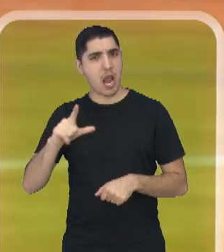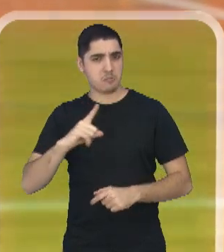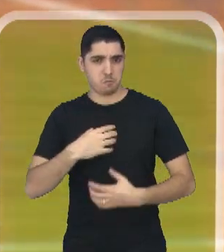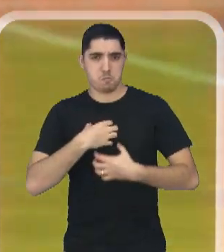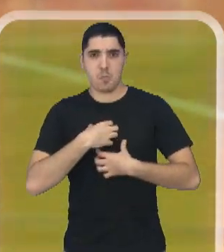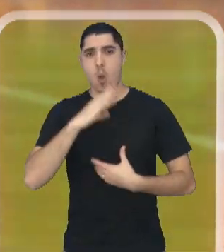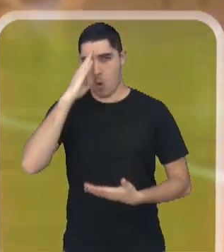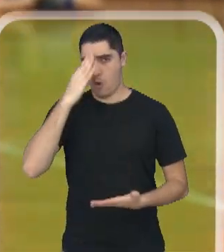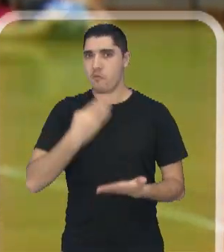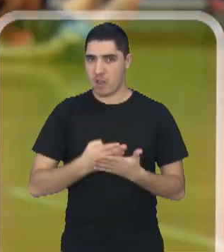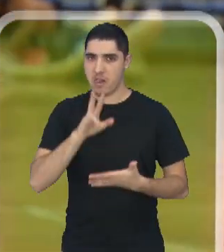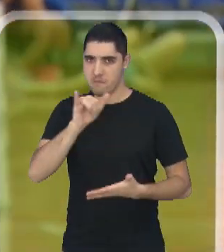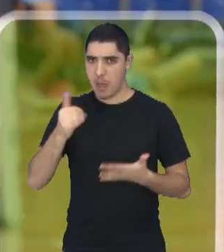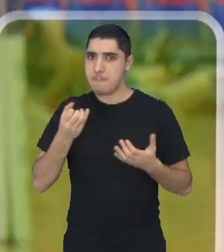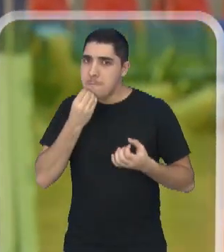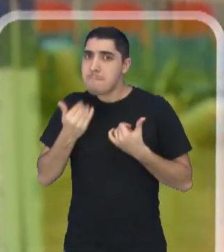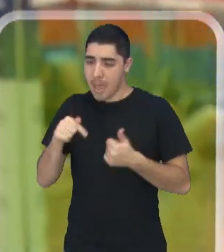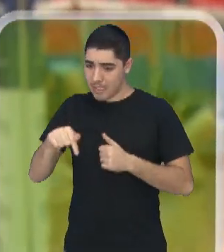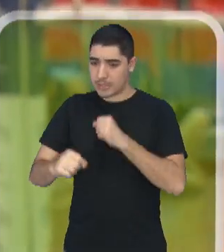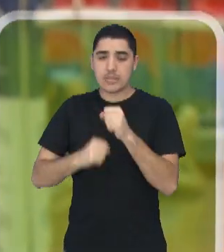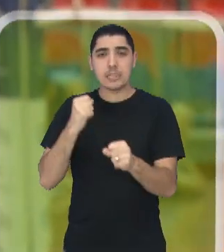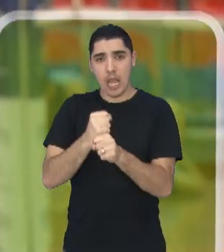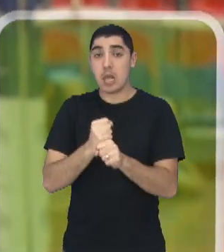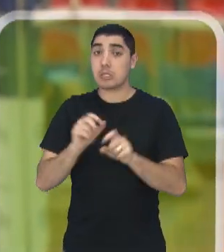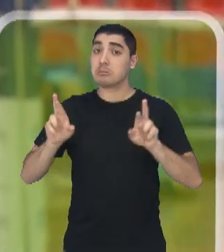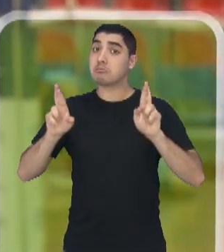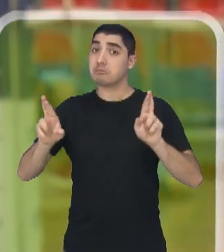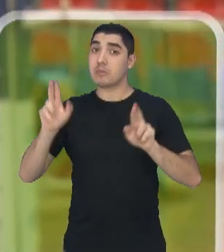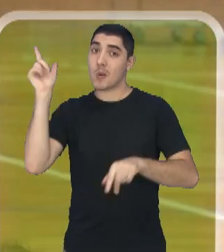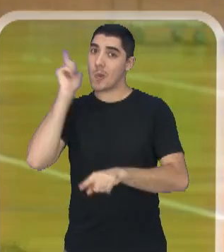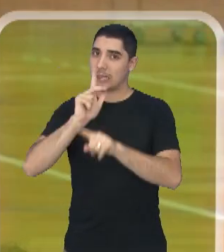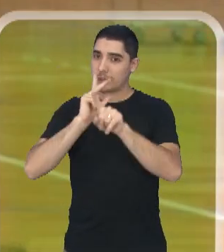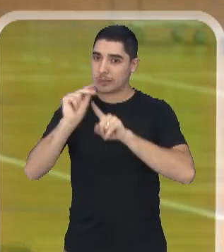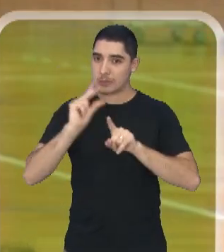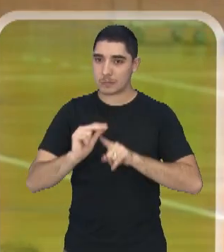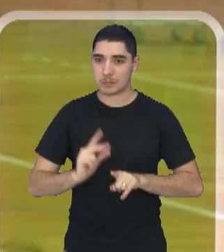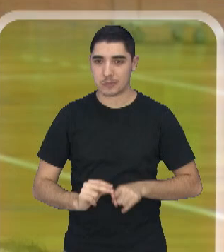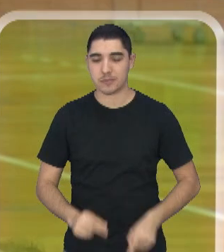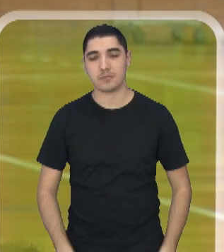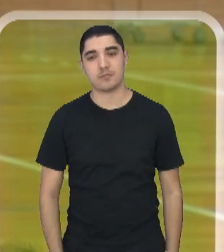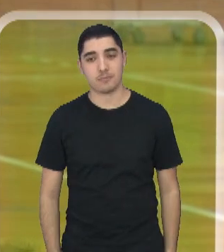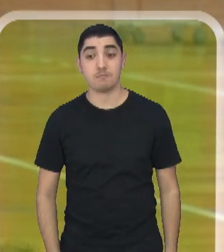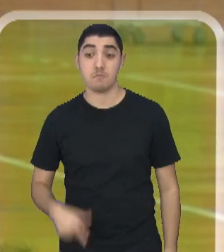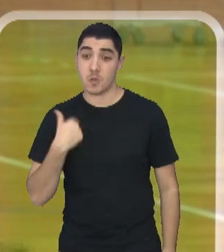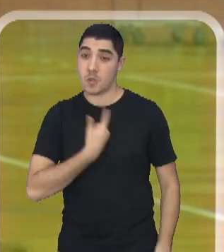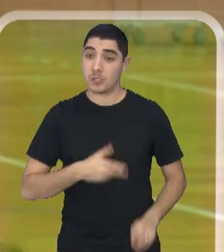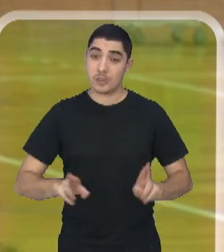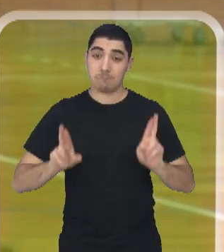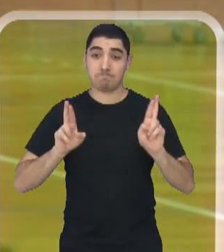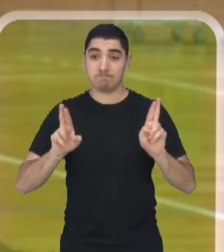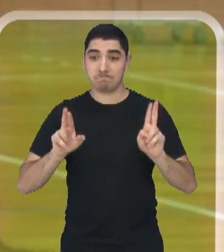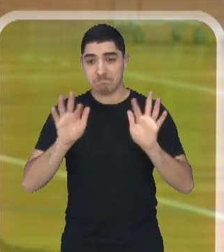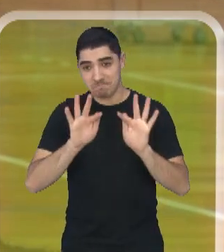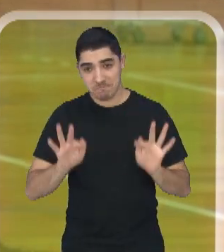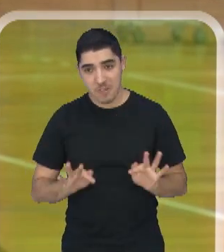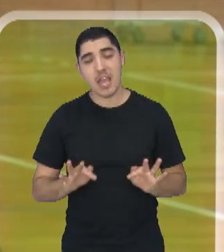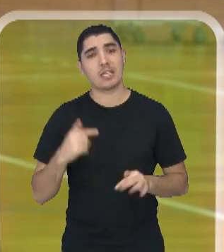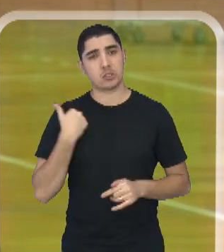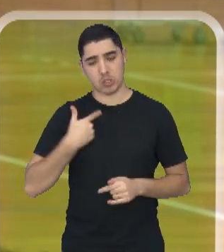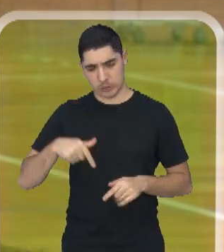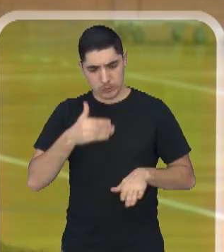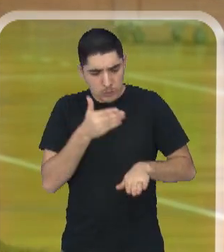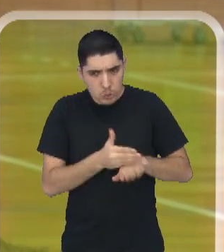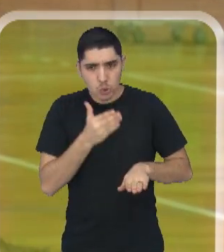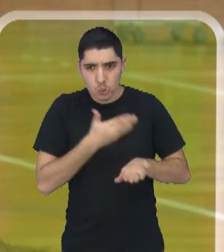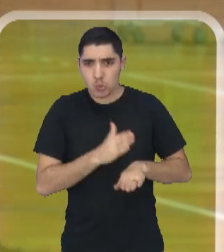para a sequência do ano e a expectativa é de conquistas. Expectativas estão boas, a gente está pegando firme nos treinos aqui na quadra,